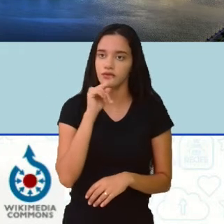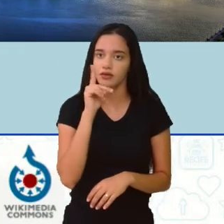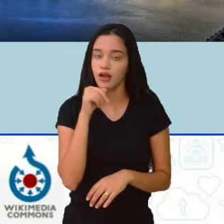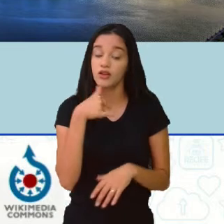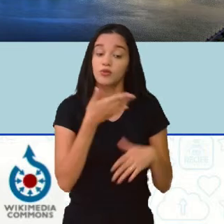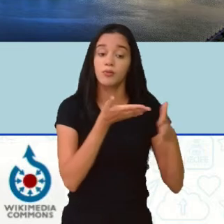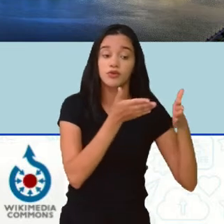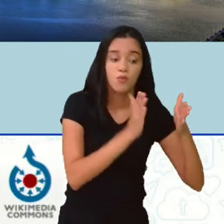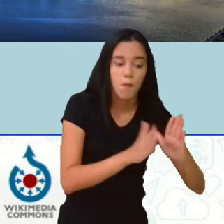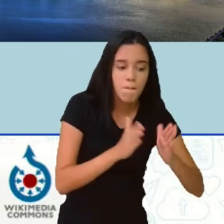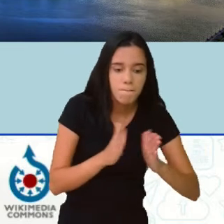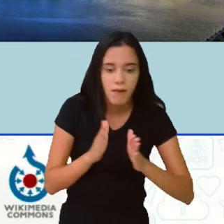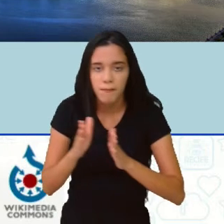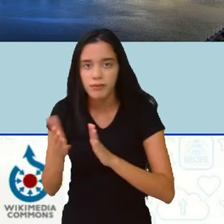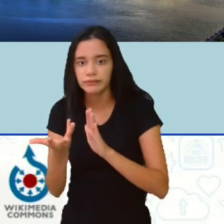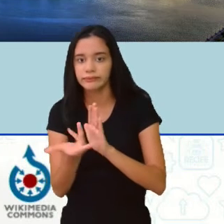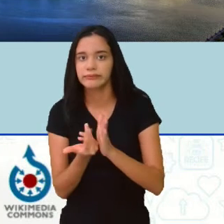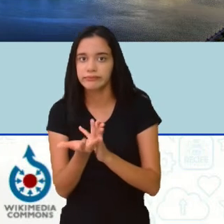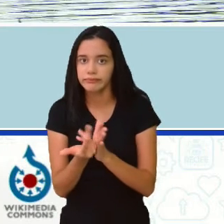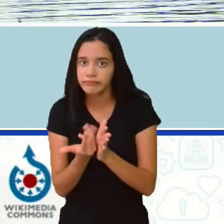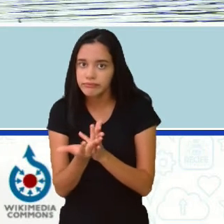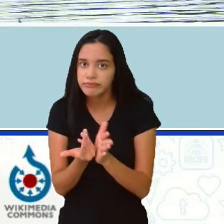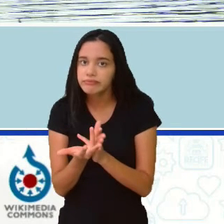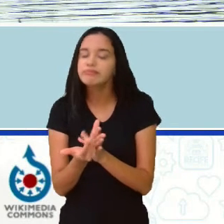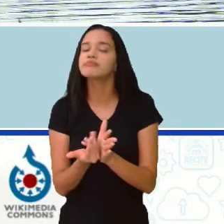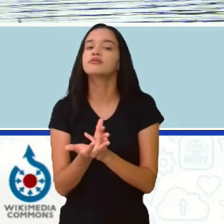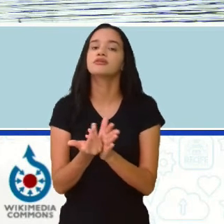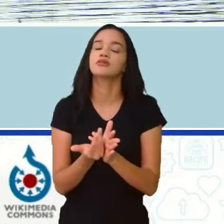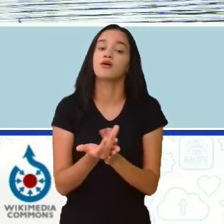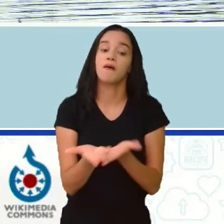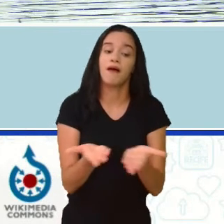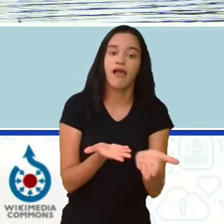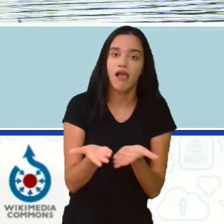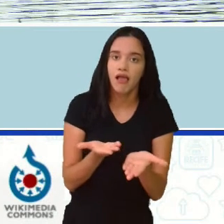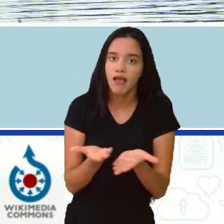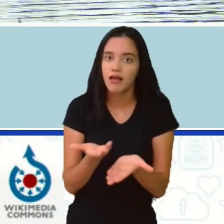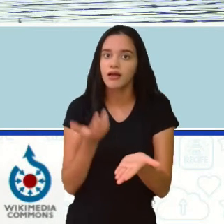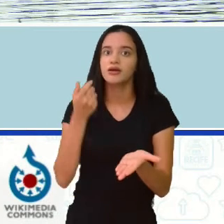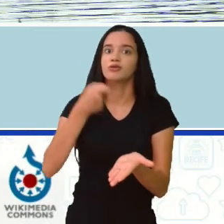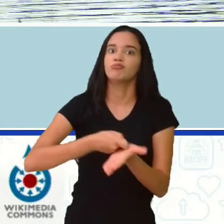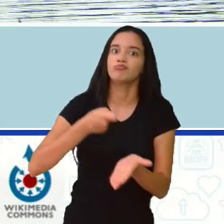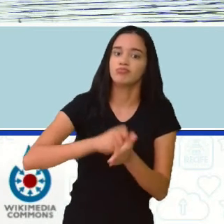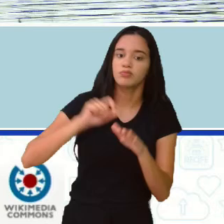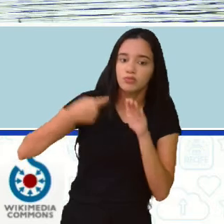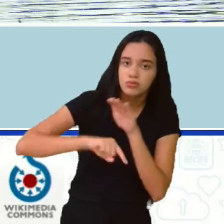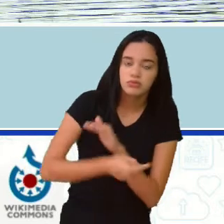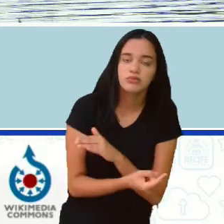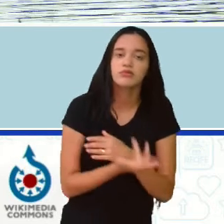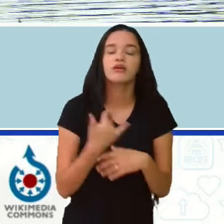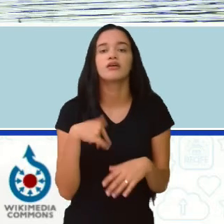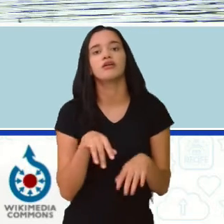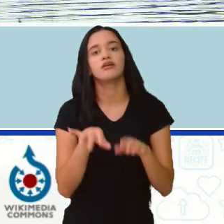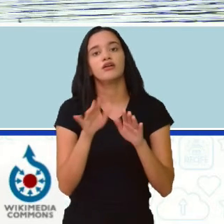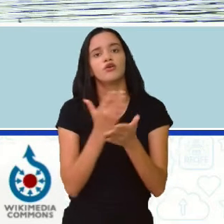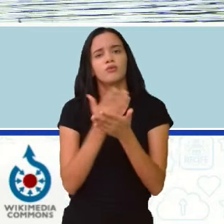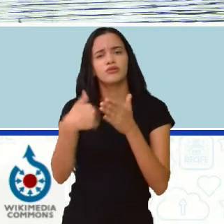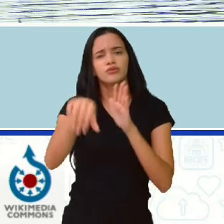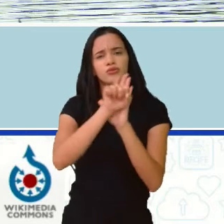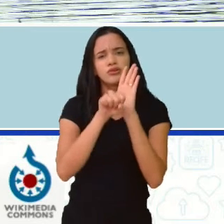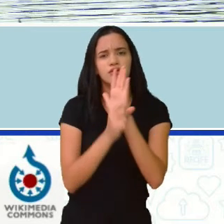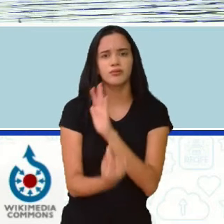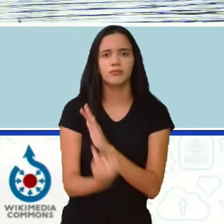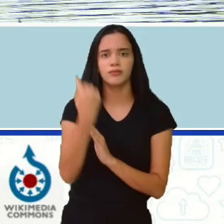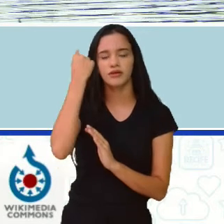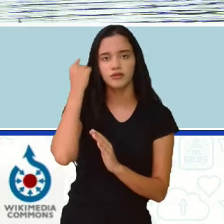todo um processo de tratamento. Então, o processo de tratamento é bem intenso. E até o início do século passado, o rio